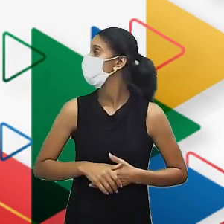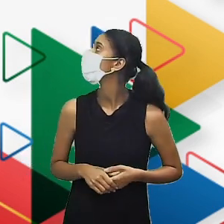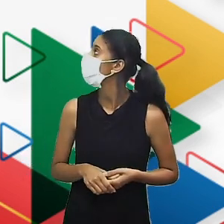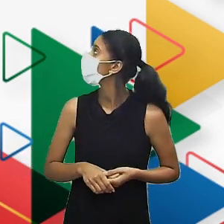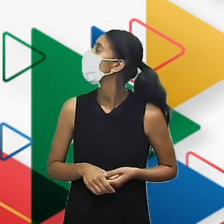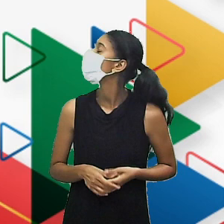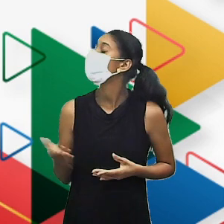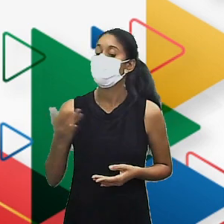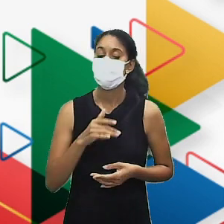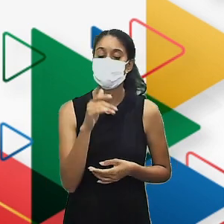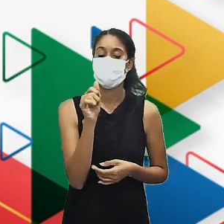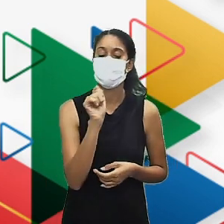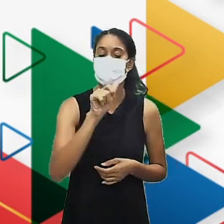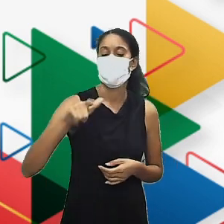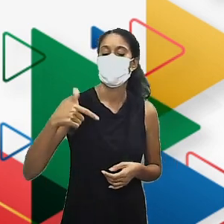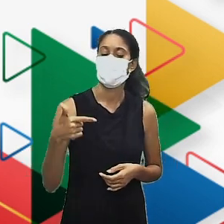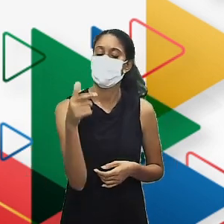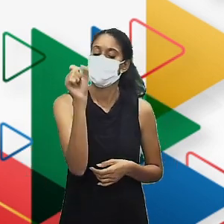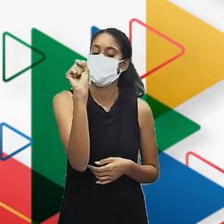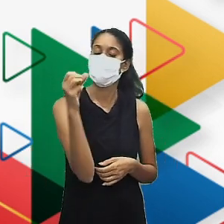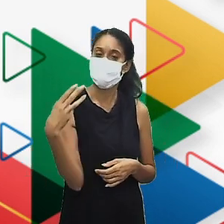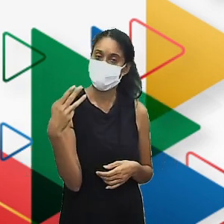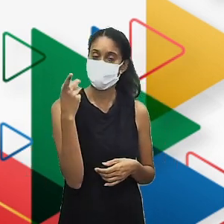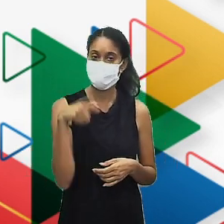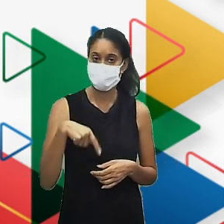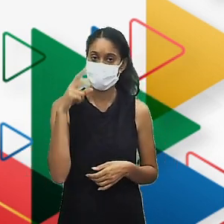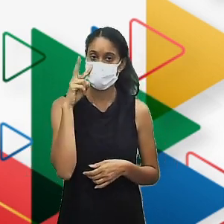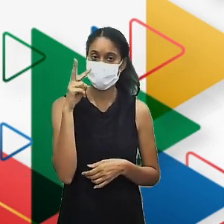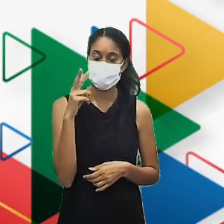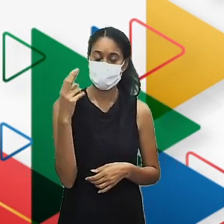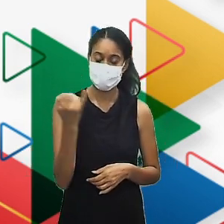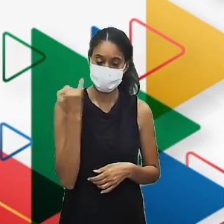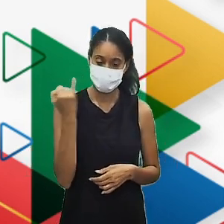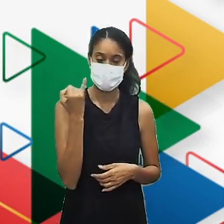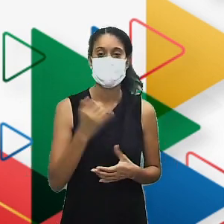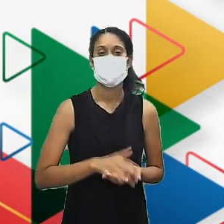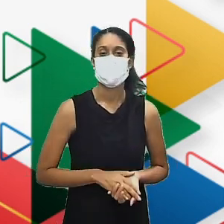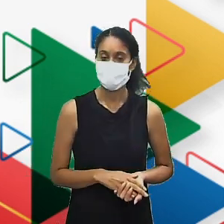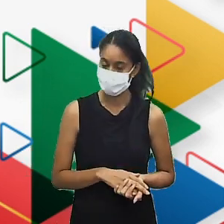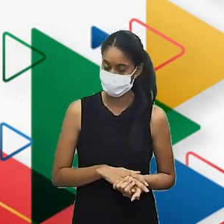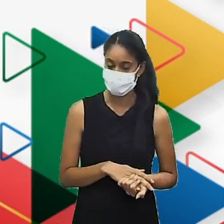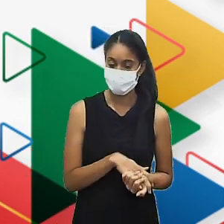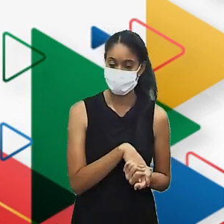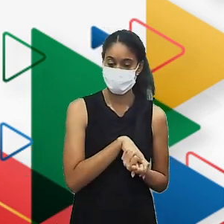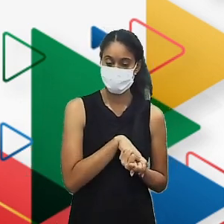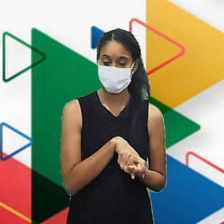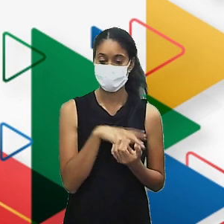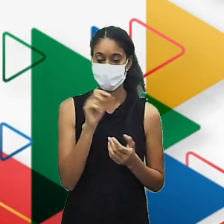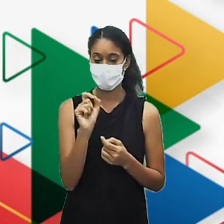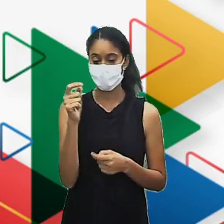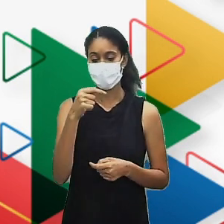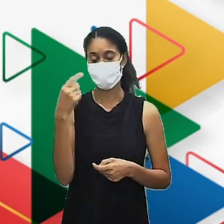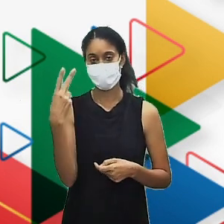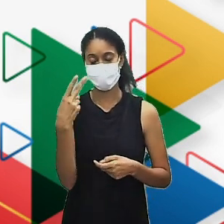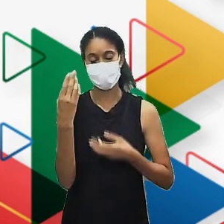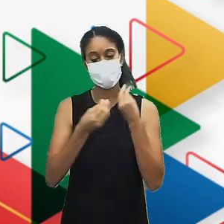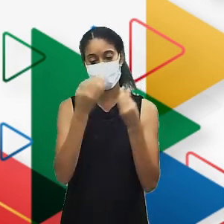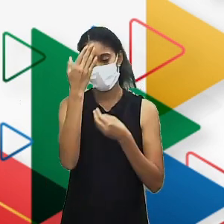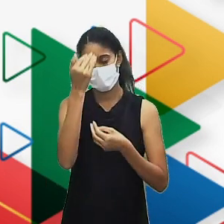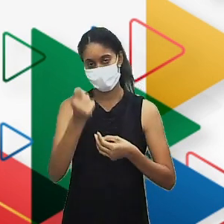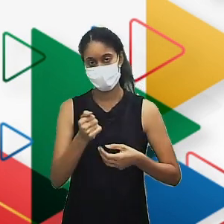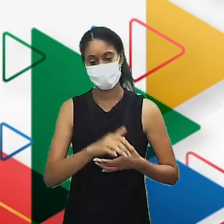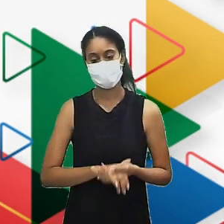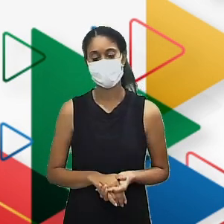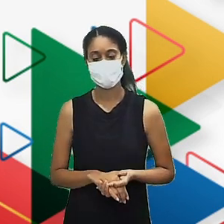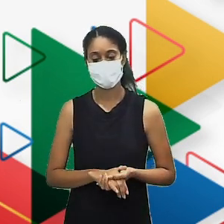do Al2S3, fica a dica muito importante. Vê só, vou começar pelo básico. Aqui eu tenho a carga menos 2. Como é que eu sei disso?